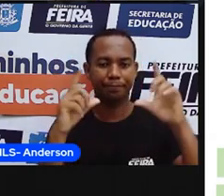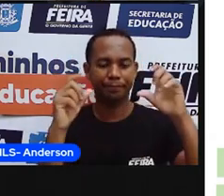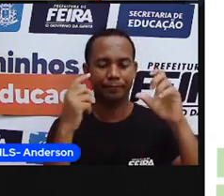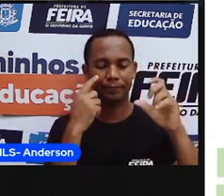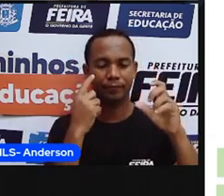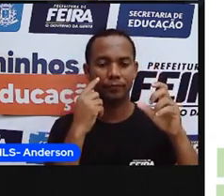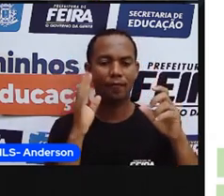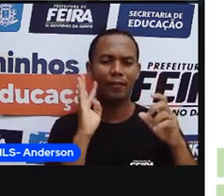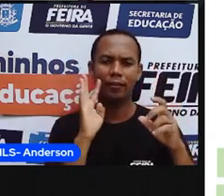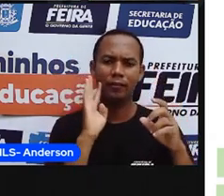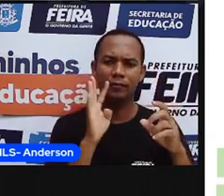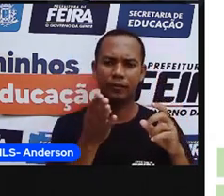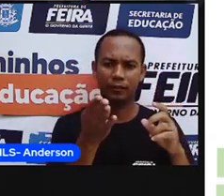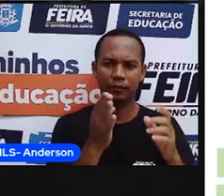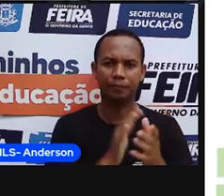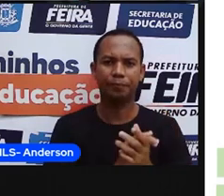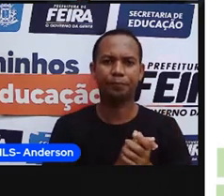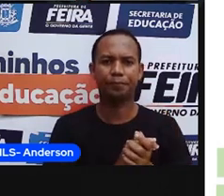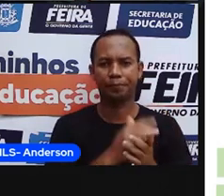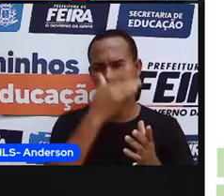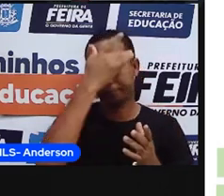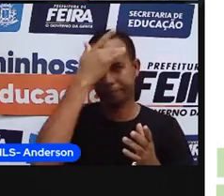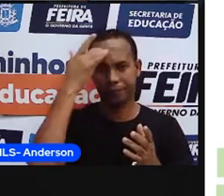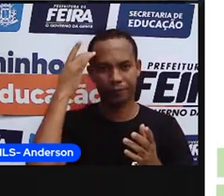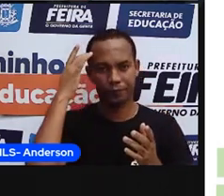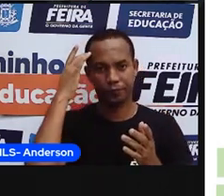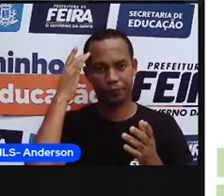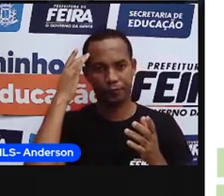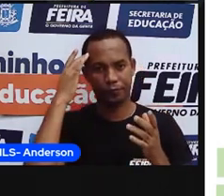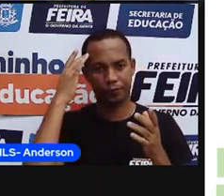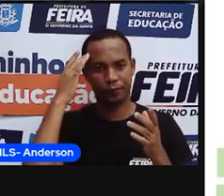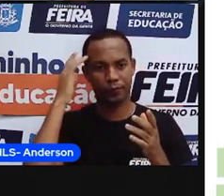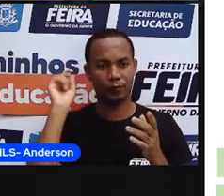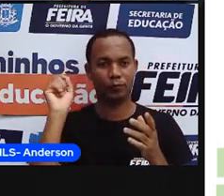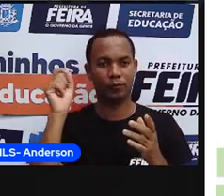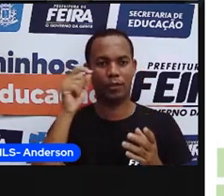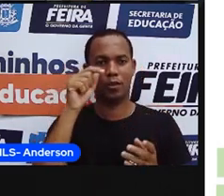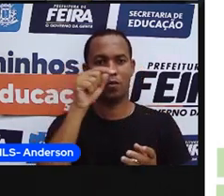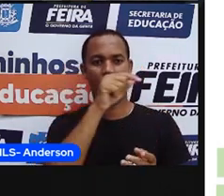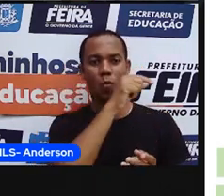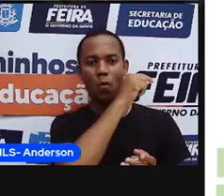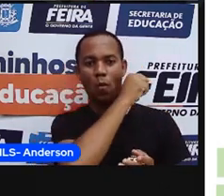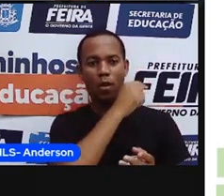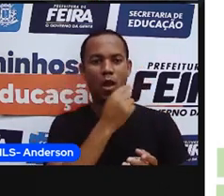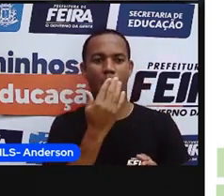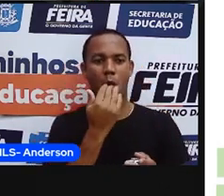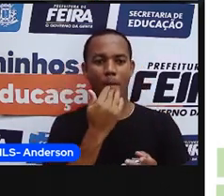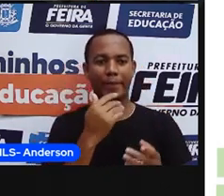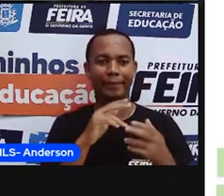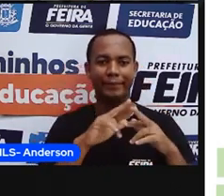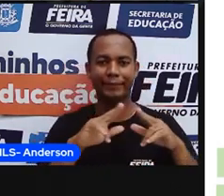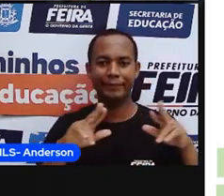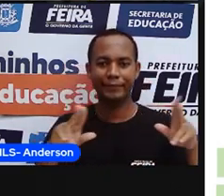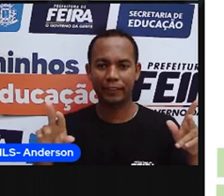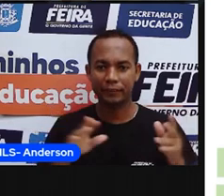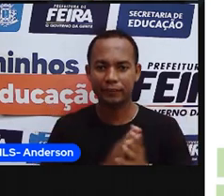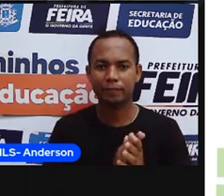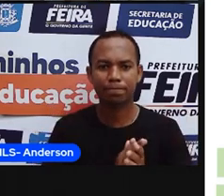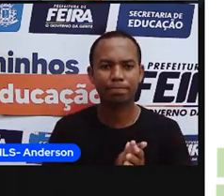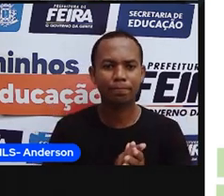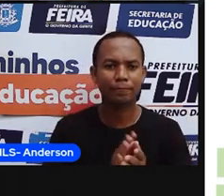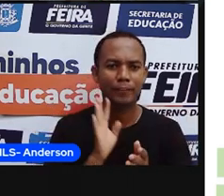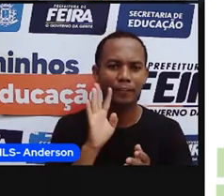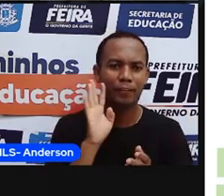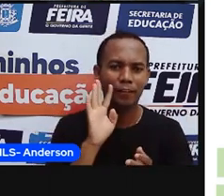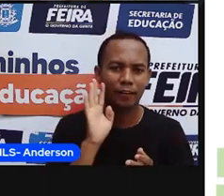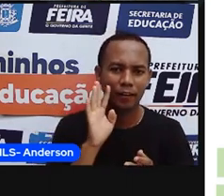Uma imagem, né? Com a pessoa rodeada aí de alimentos. E hoje eu acho que a gente vai ter uma coisa bem